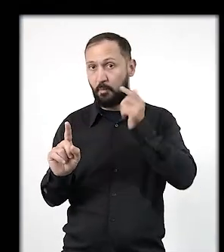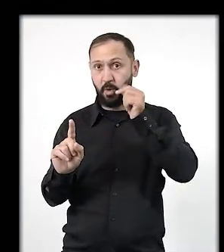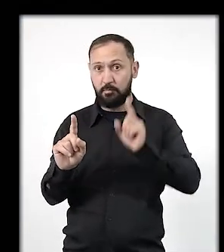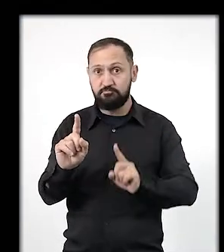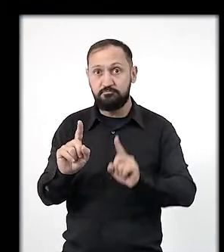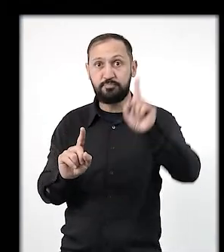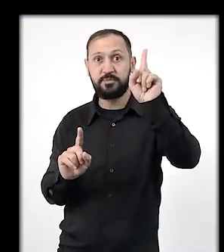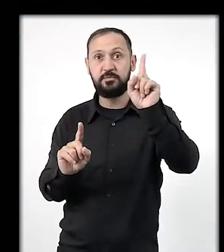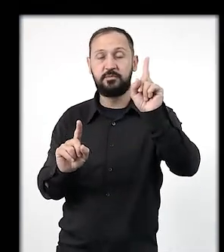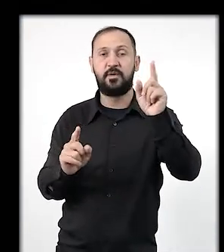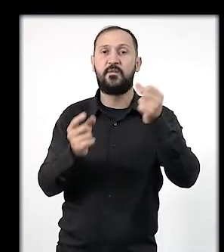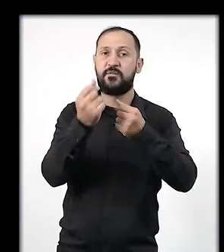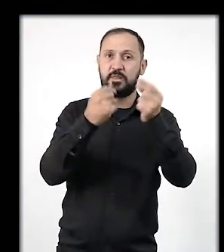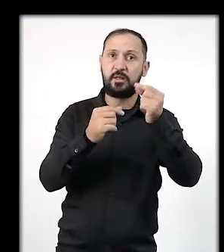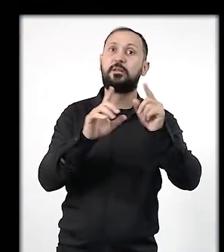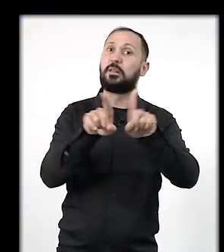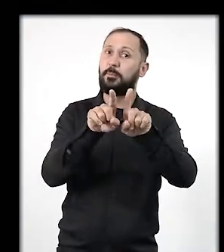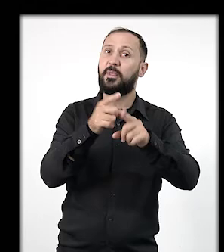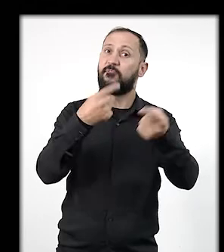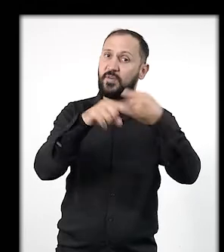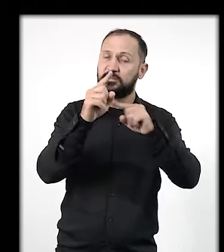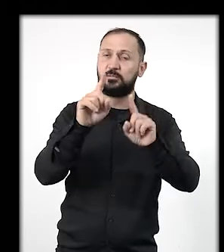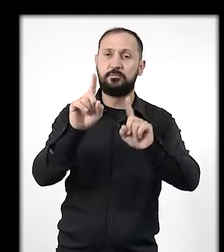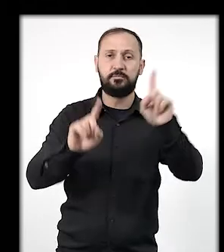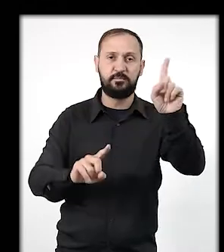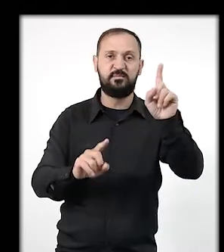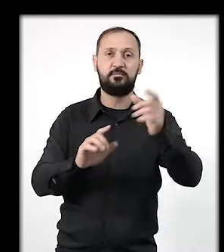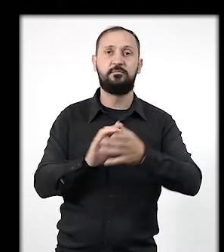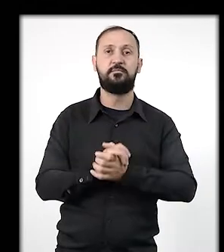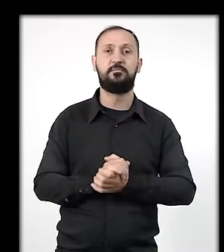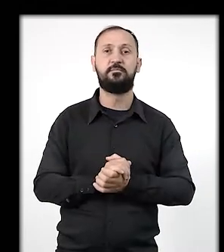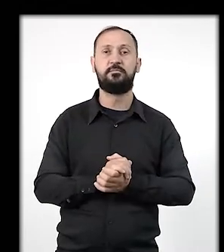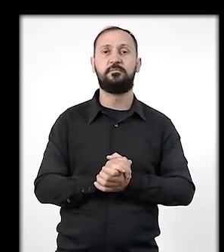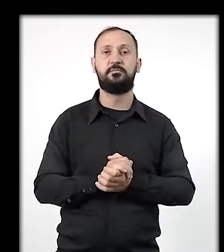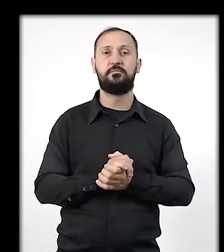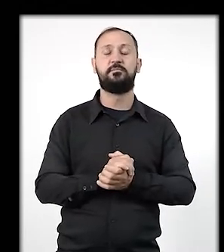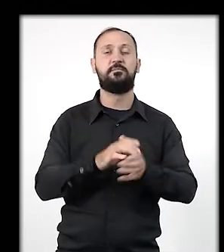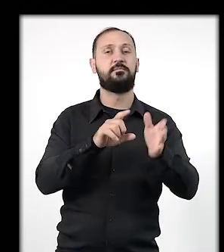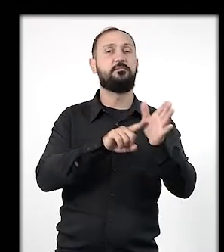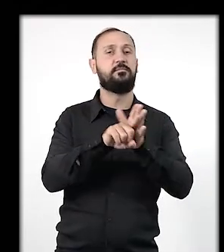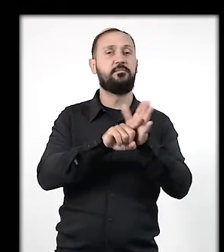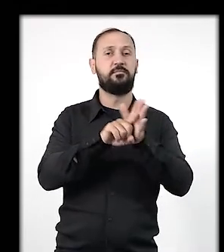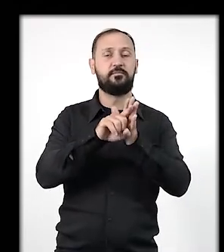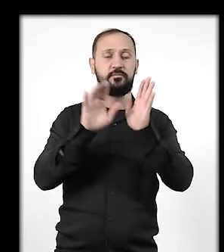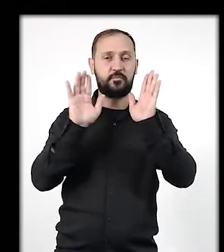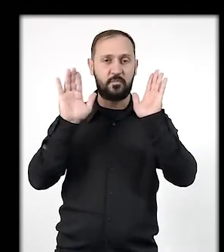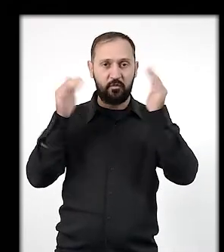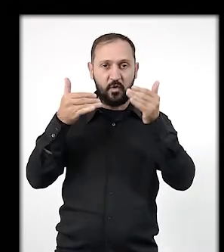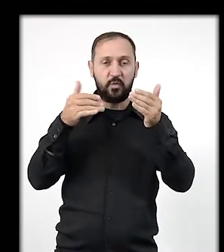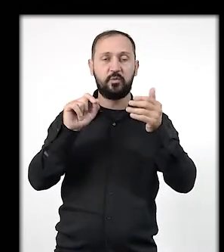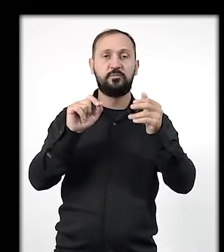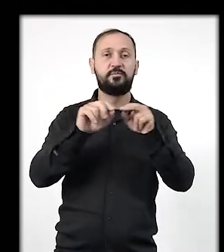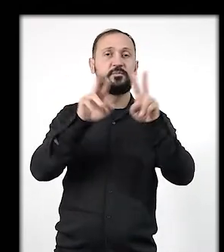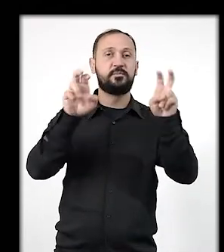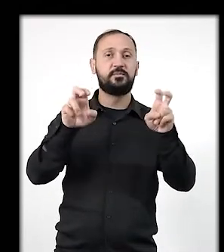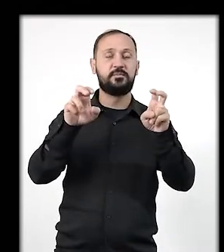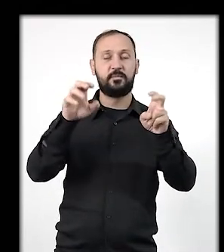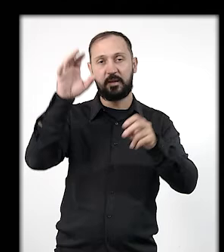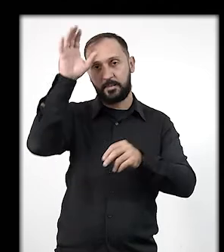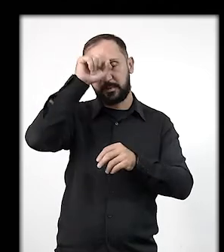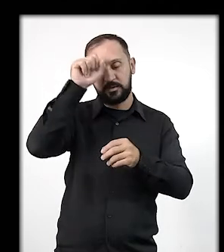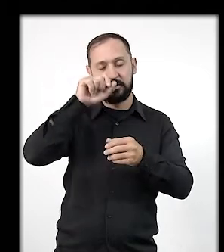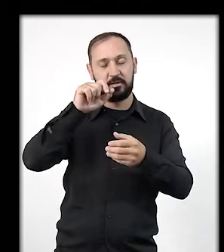em finanças básicas quanto avançada, né? É o que a literatura pondera. A nossa pesquisa se focou apenas em questões de alfabetização